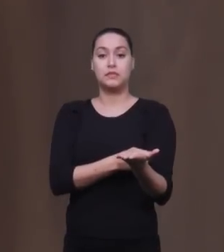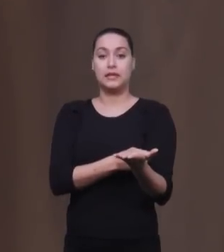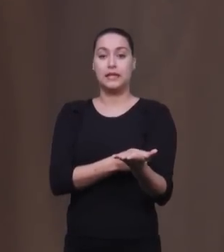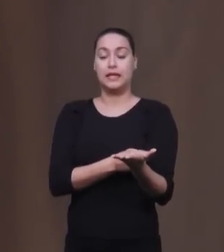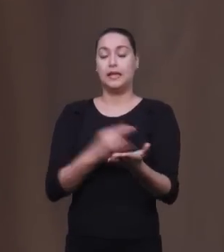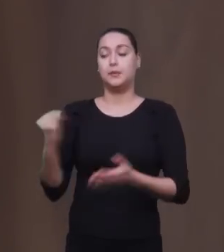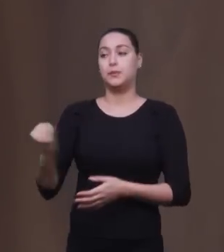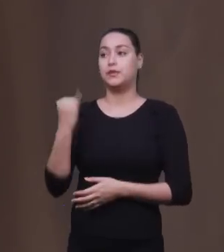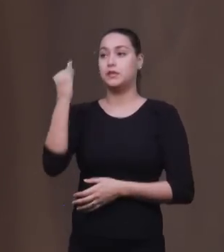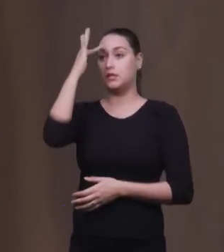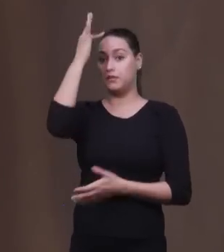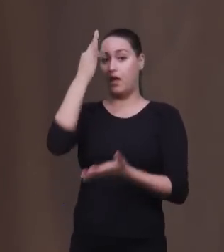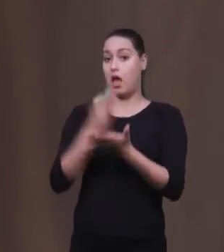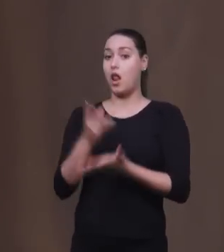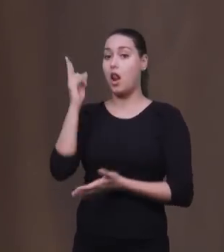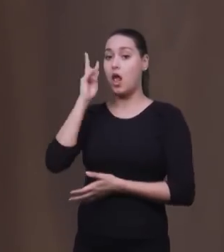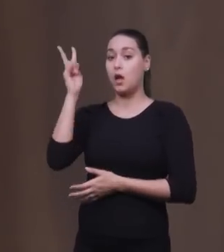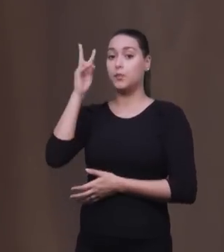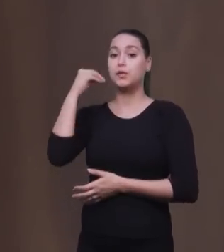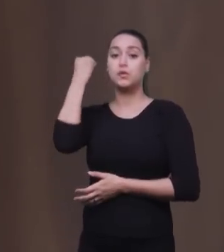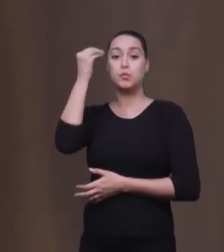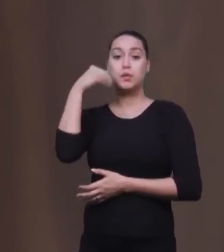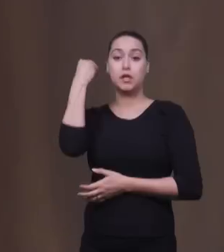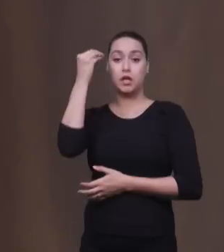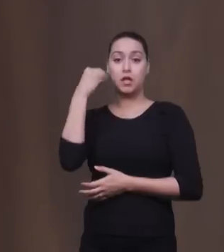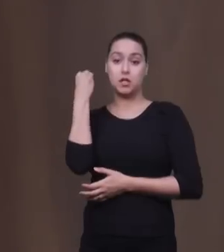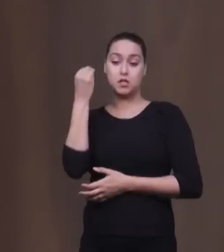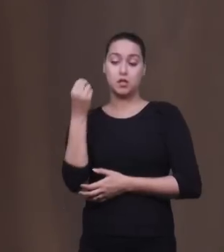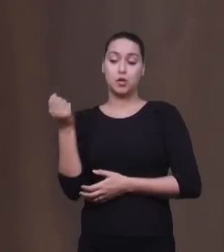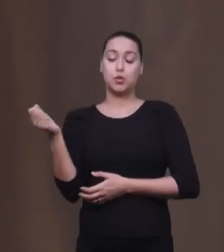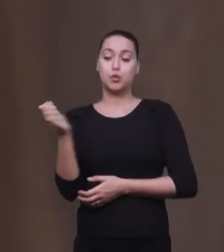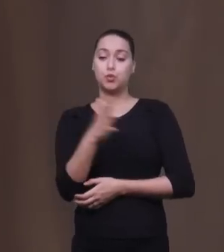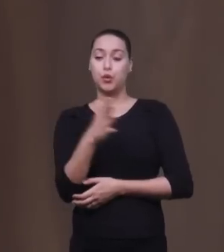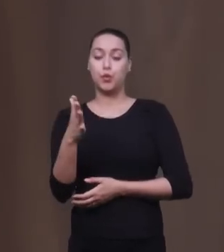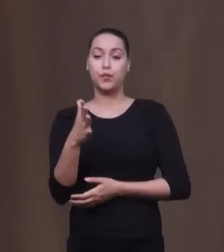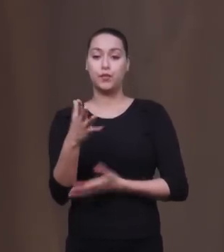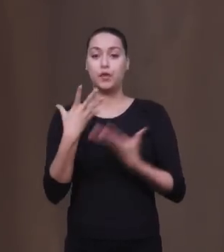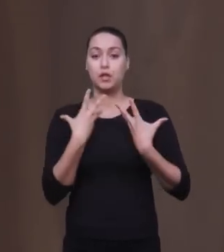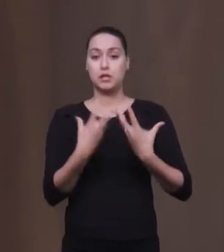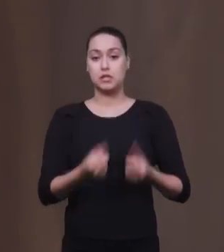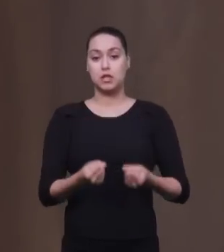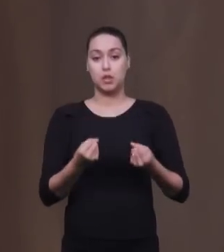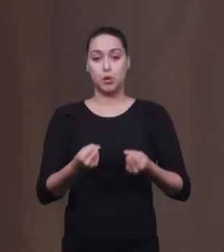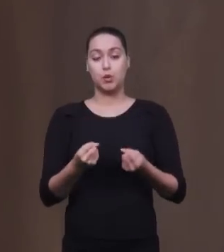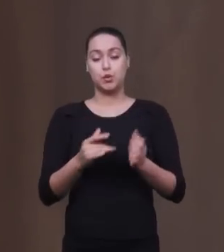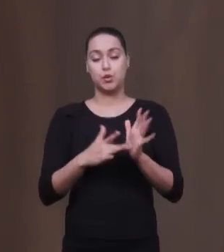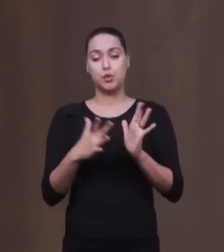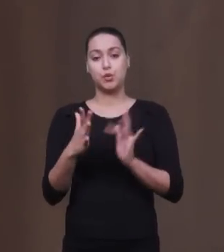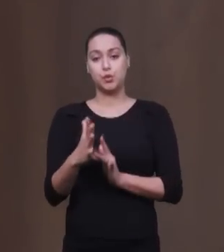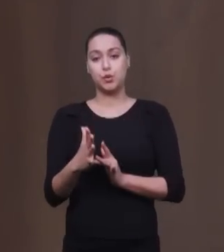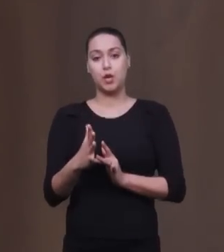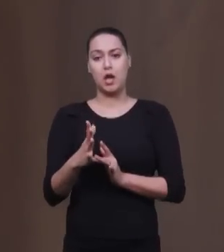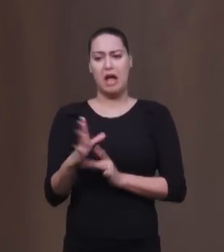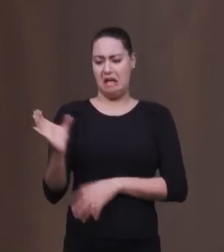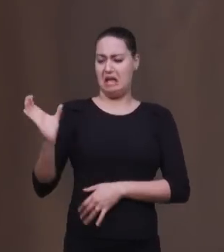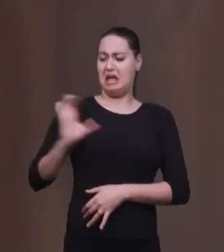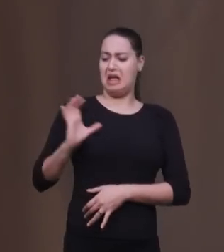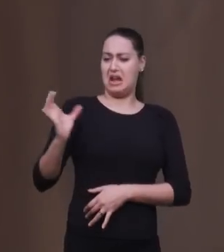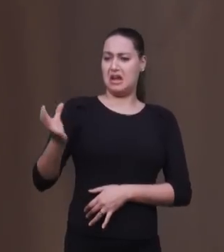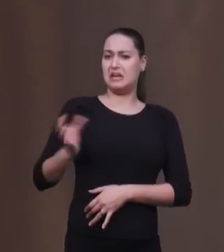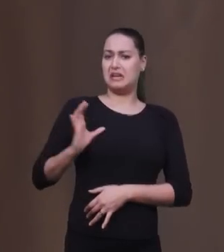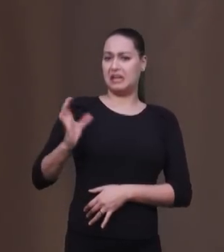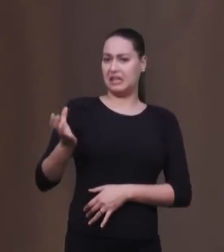é resultado disso. Eu me lembro da experiência de um novo convertido, que ele era uma pessoa muito rica e era um industrial, aqui de Vitória